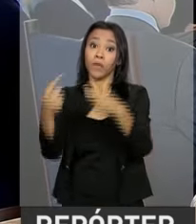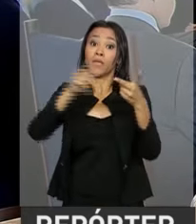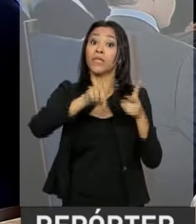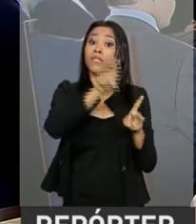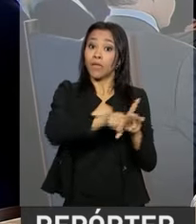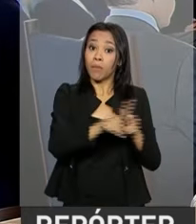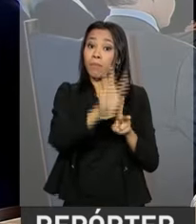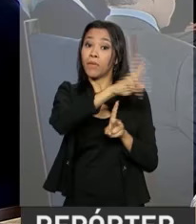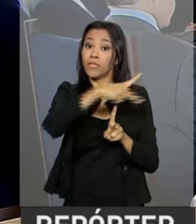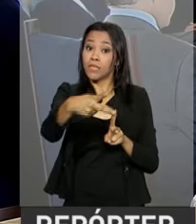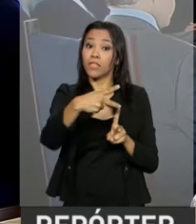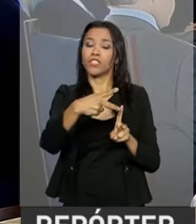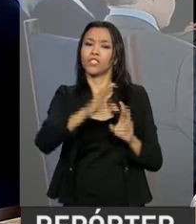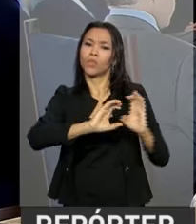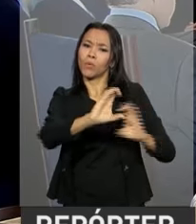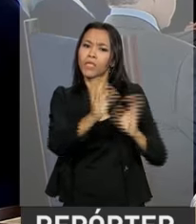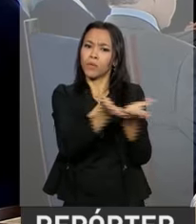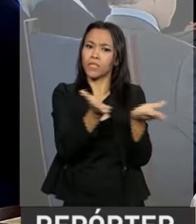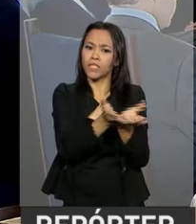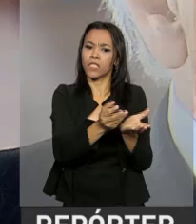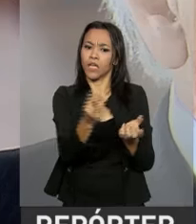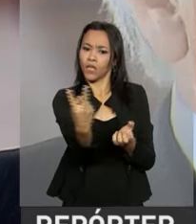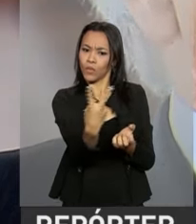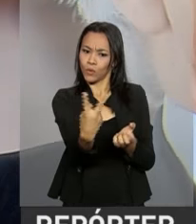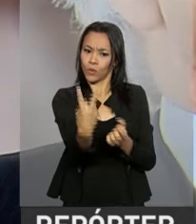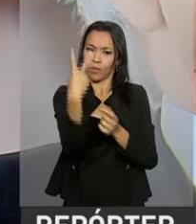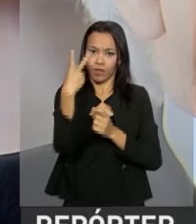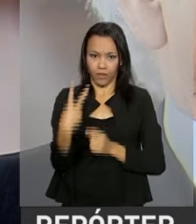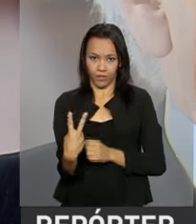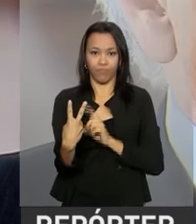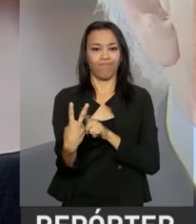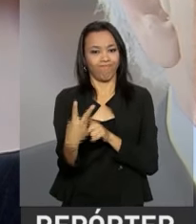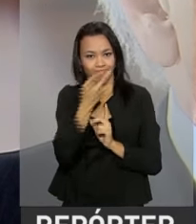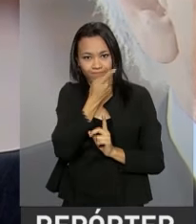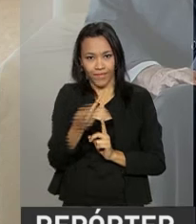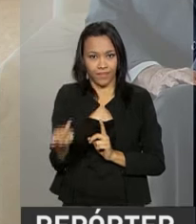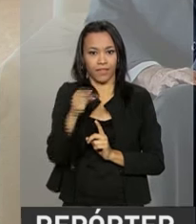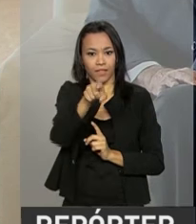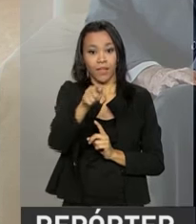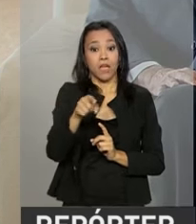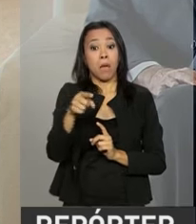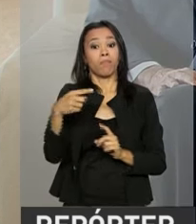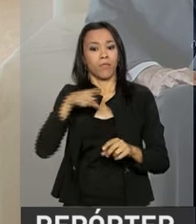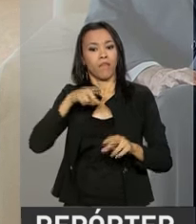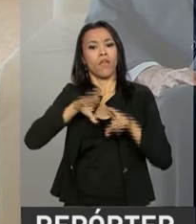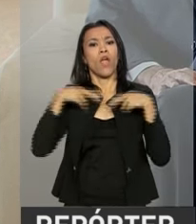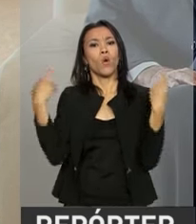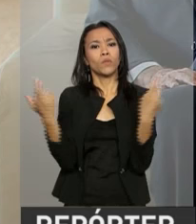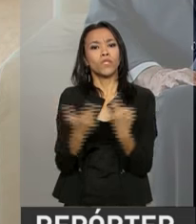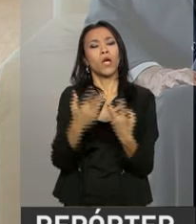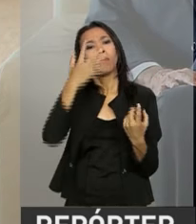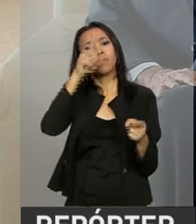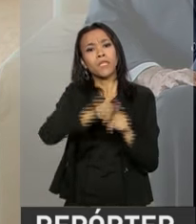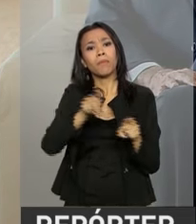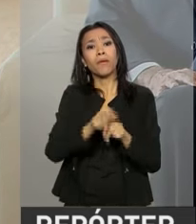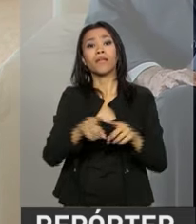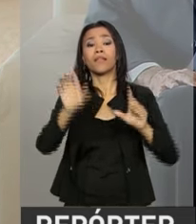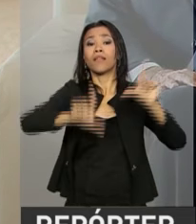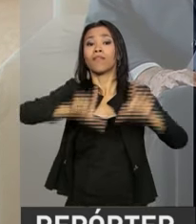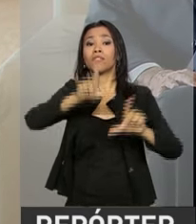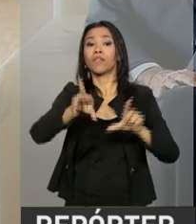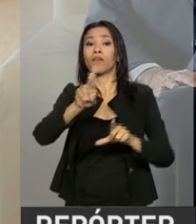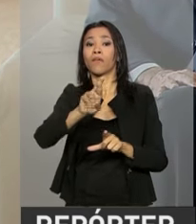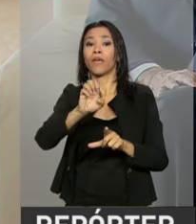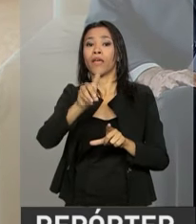Brasileiro de Comunicação Cristão, o cardeal Dom Orani Tempesta. também participaram dessa reunião representantes da Rede Vida de